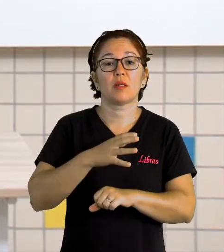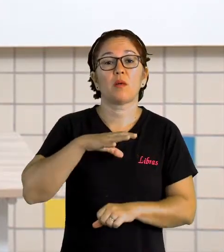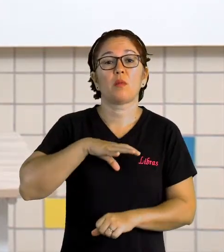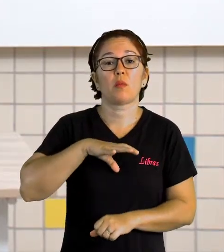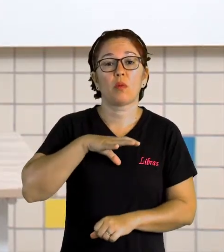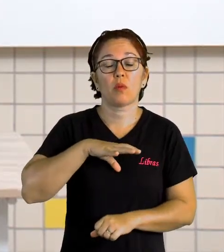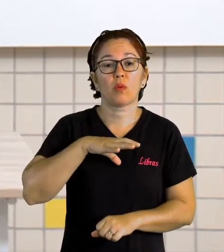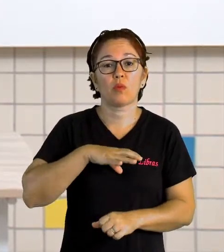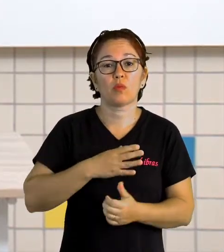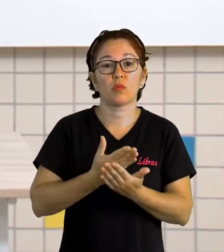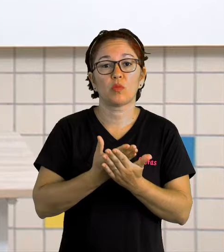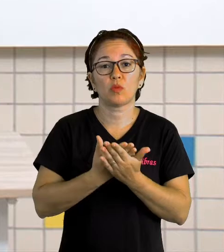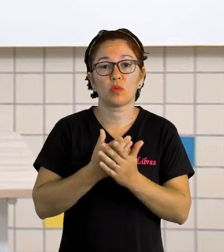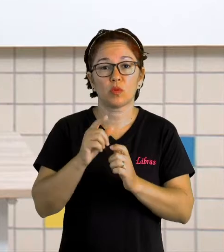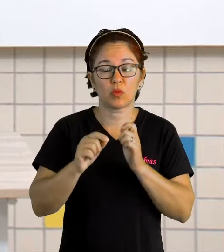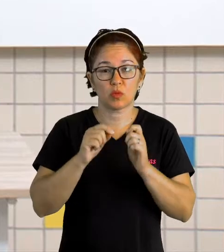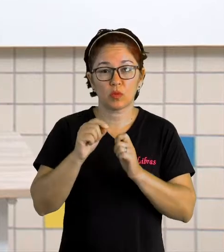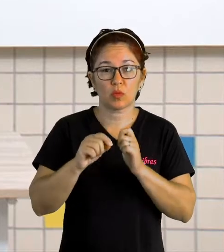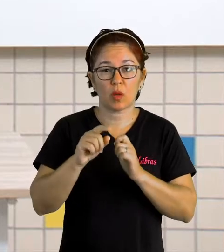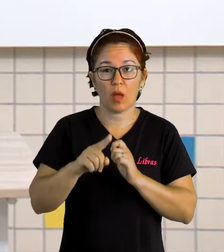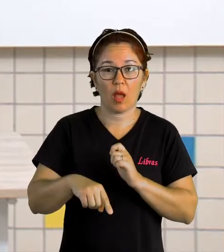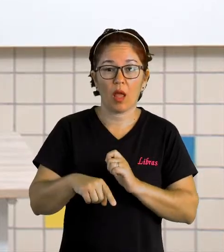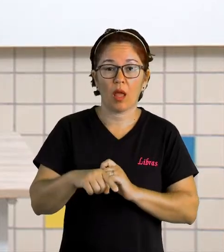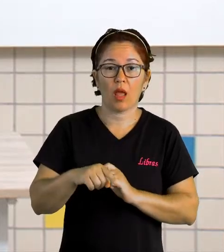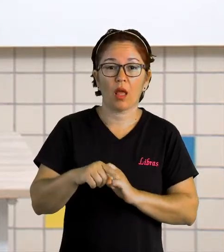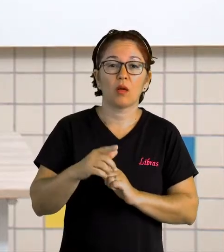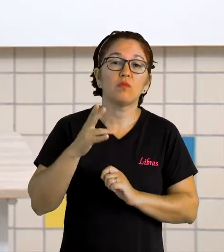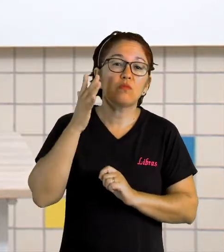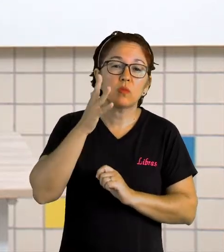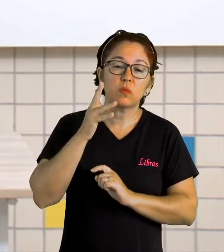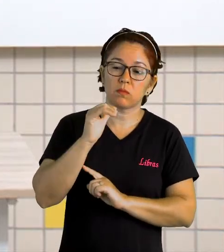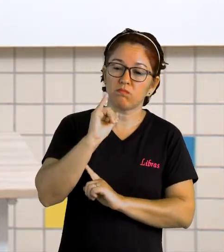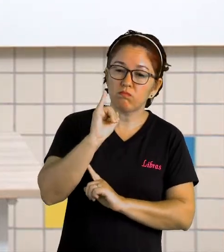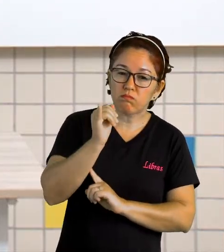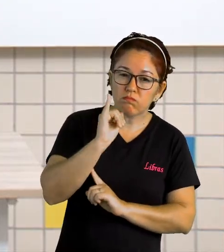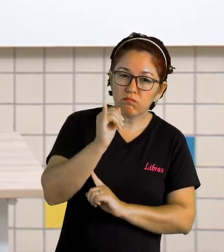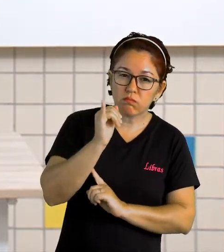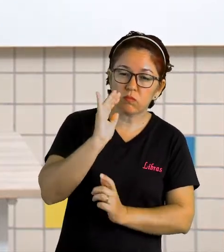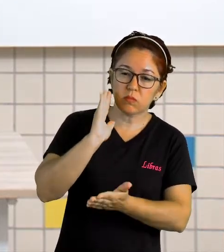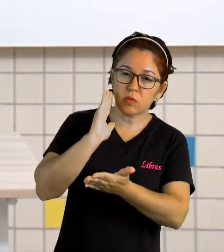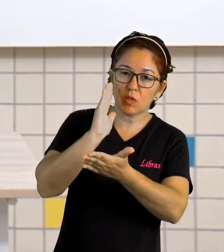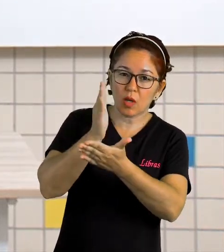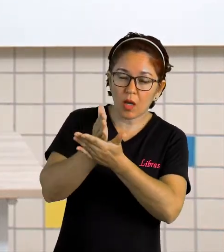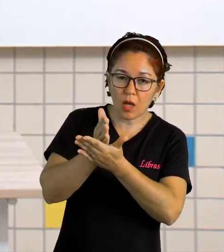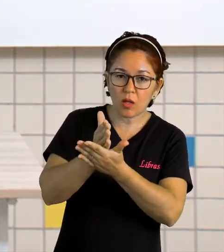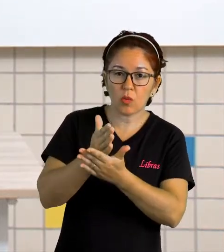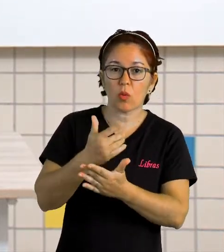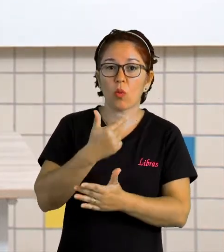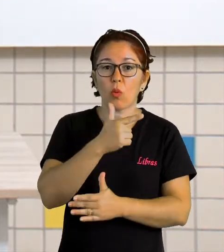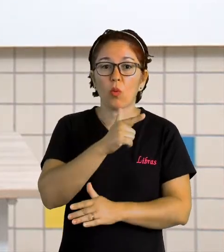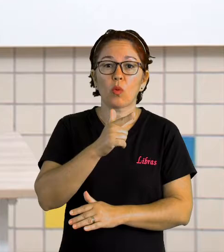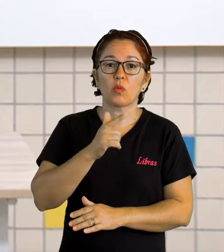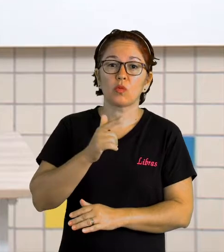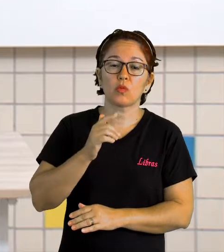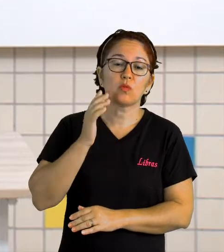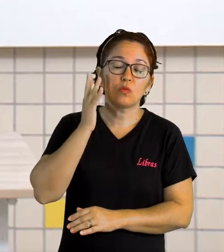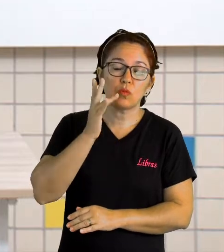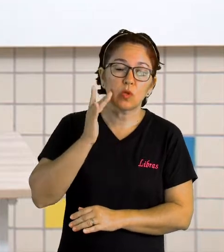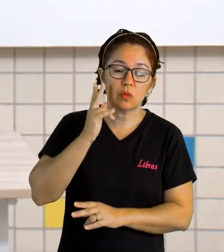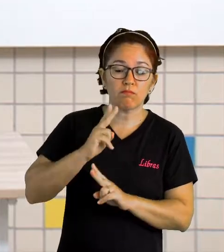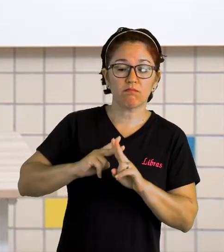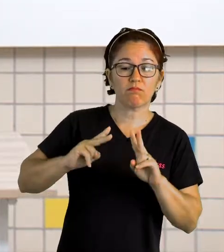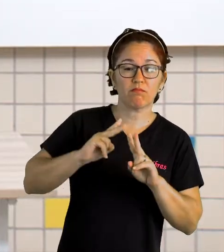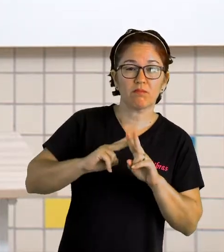os discursos direto e indireto, nos textos. Aquela questão lá do uso do